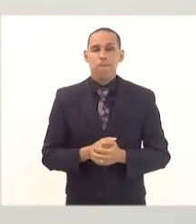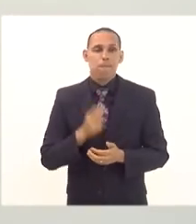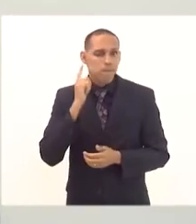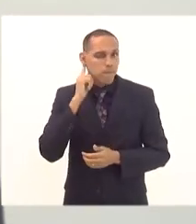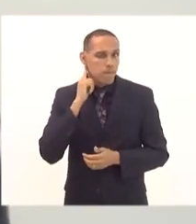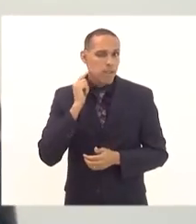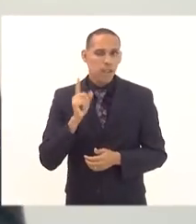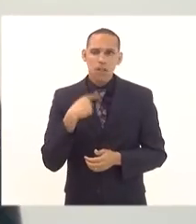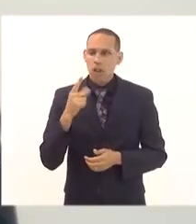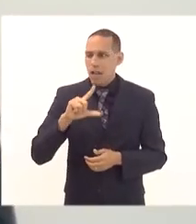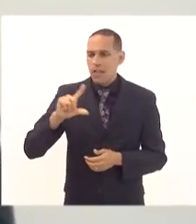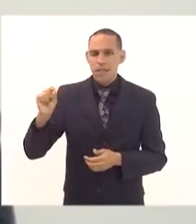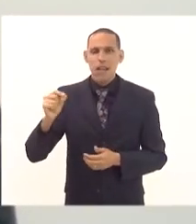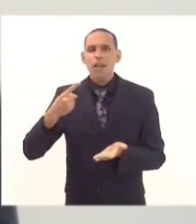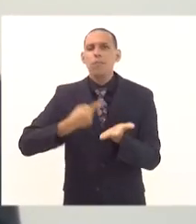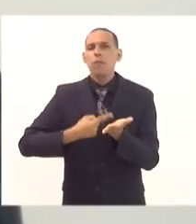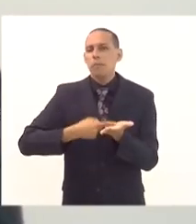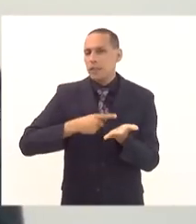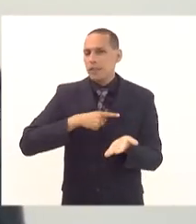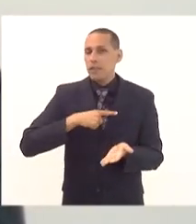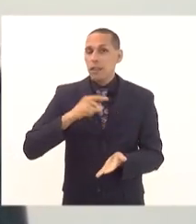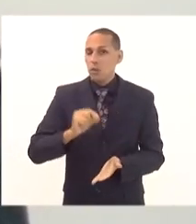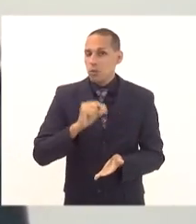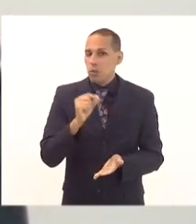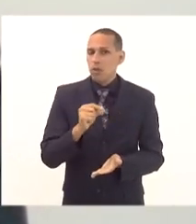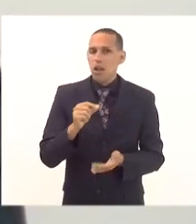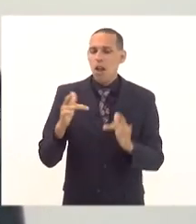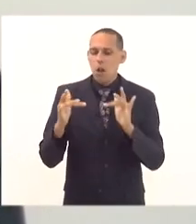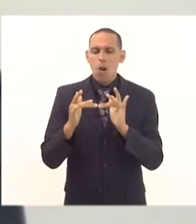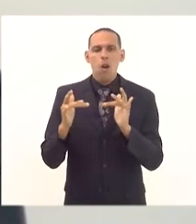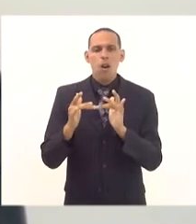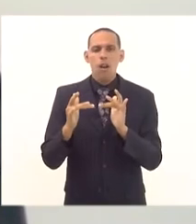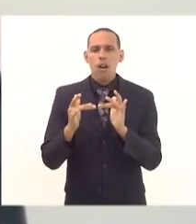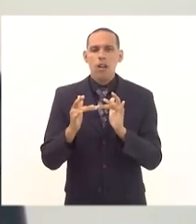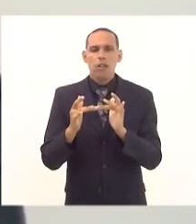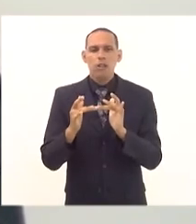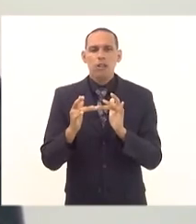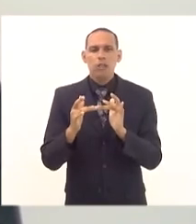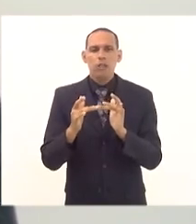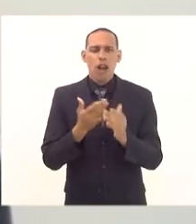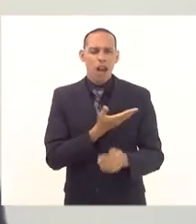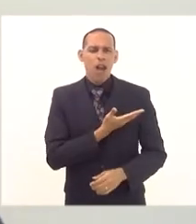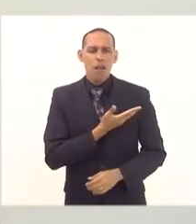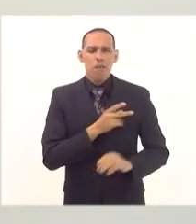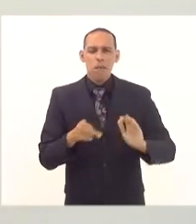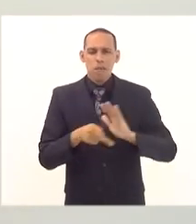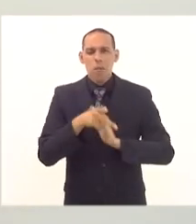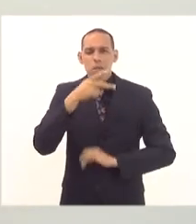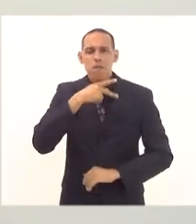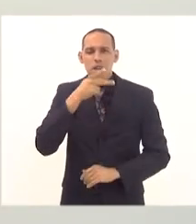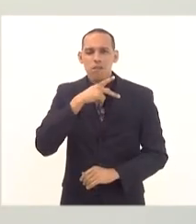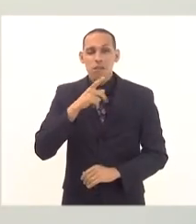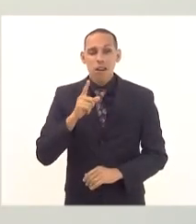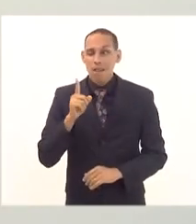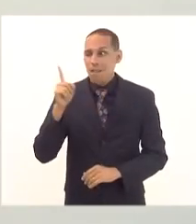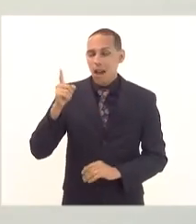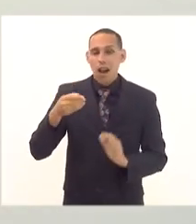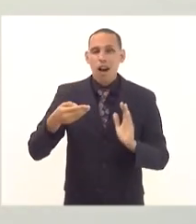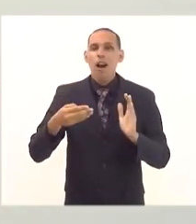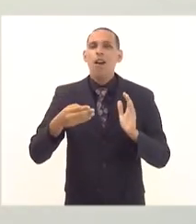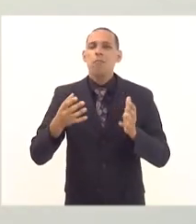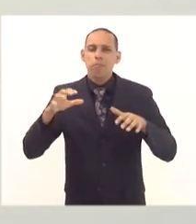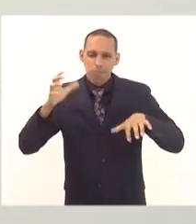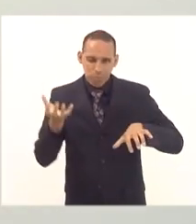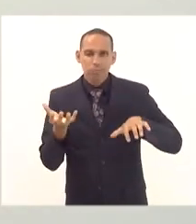eu acho que nós saímos aqui com um compromisso de entrar em contato com na companheiro das nossas bancadas do congresso nacional para que a gente possa